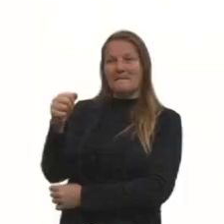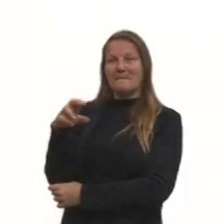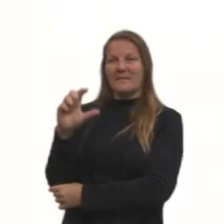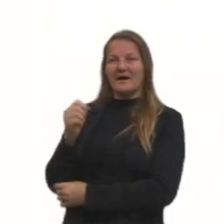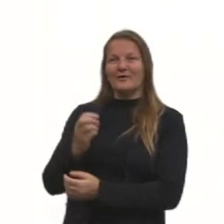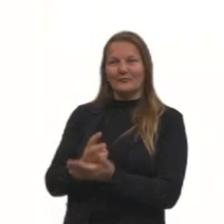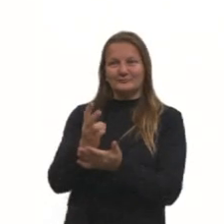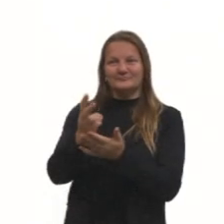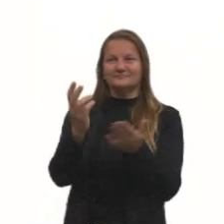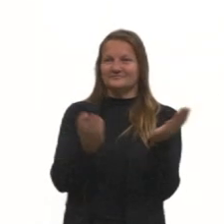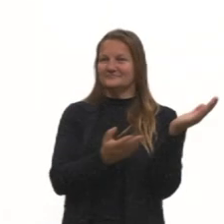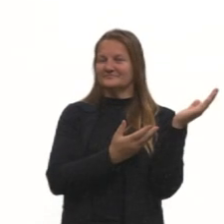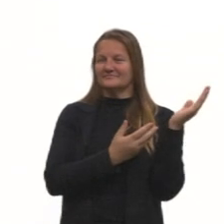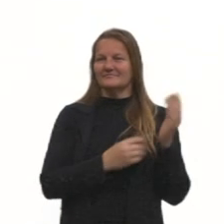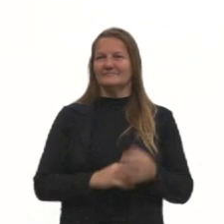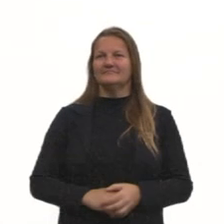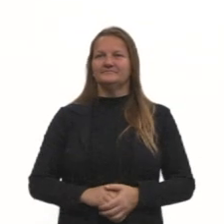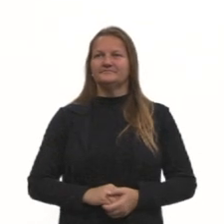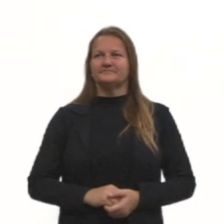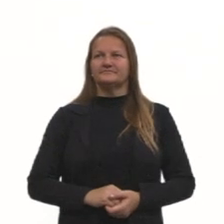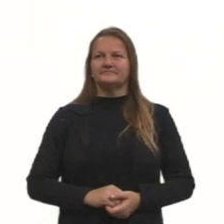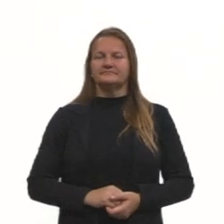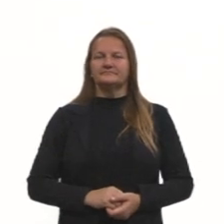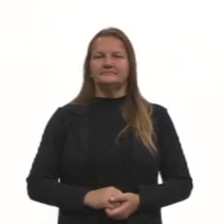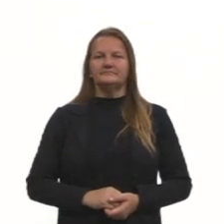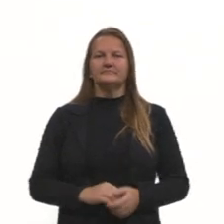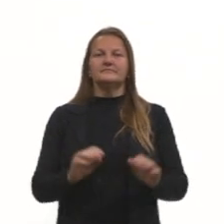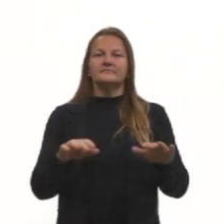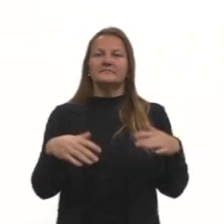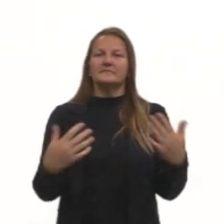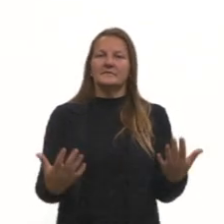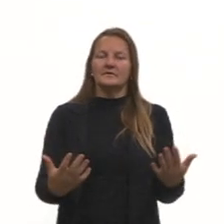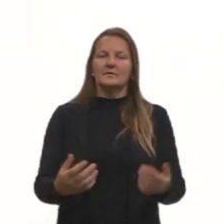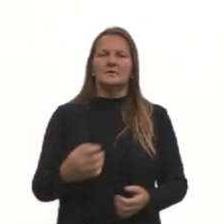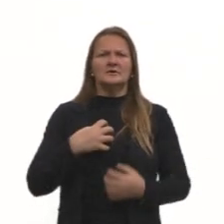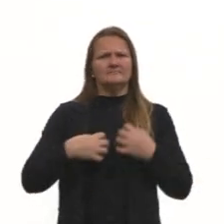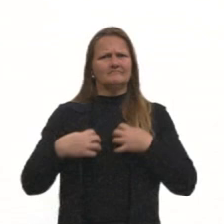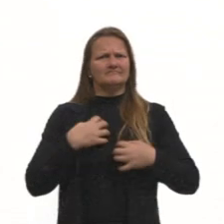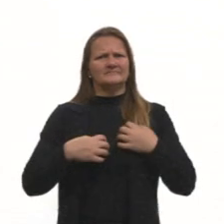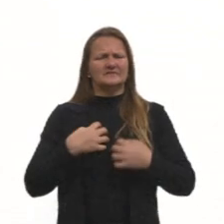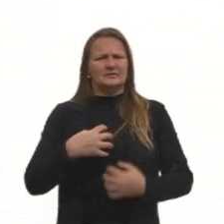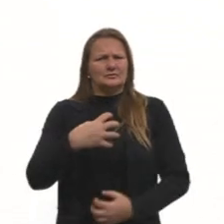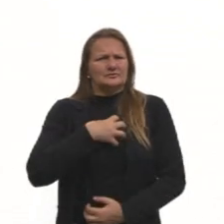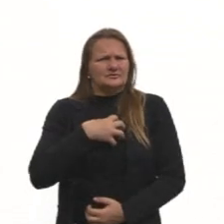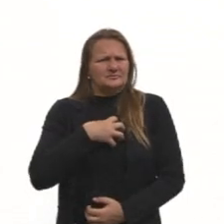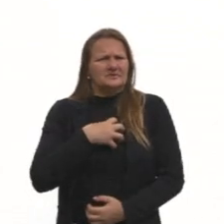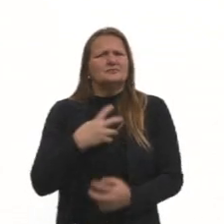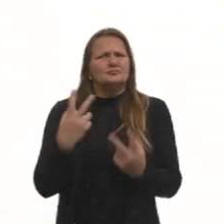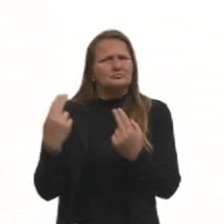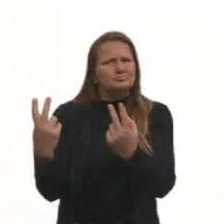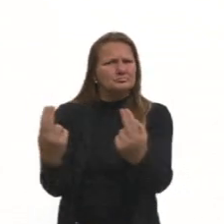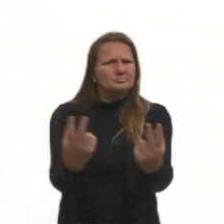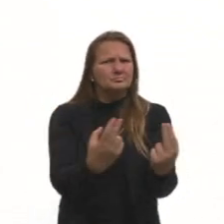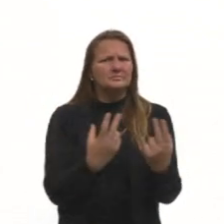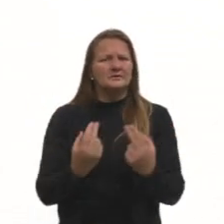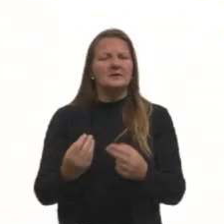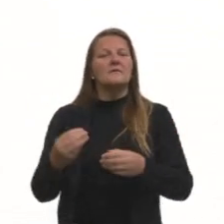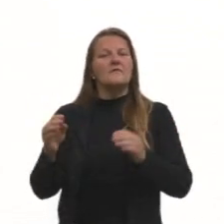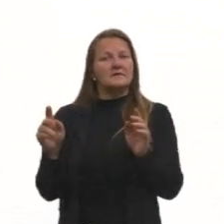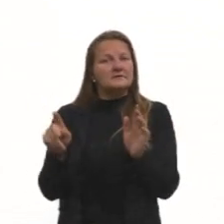continuidade por um tempinho Então pessoal então ansiedade é um sentimento comum e que faz parte da vida